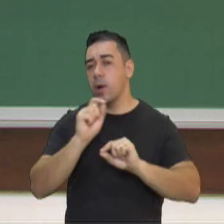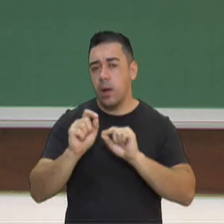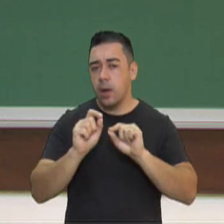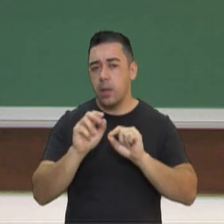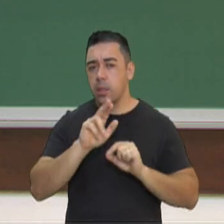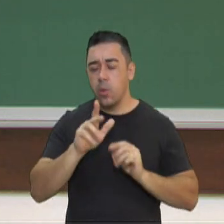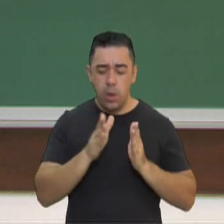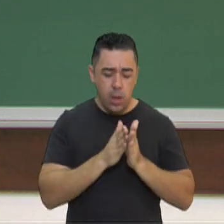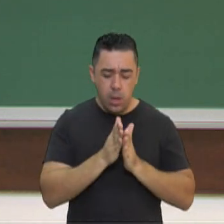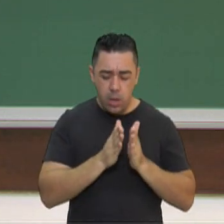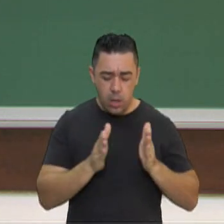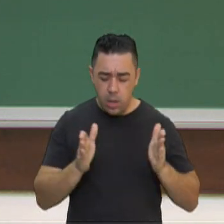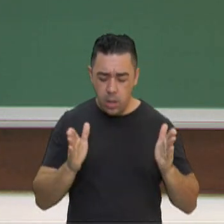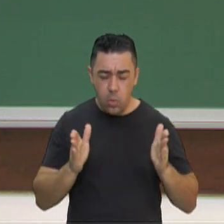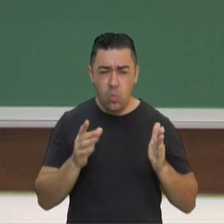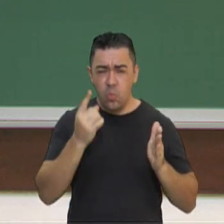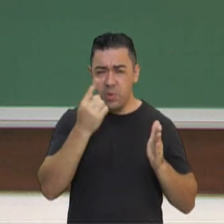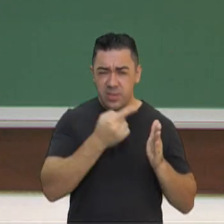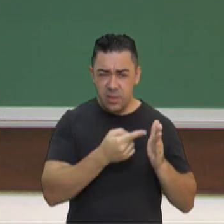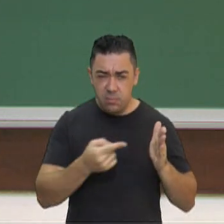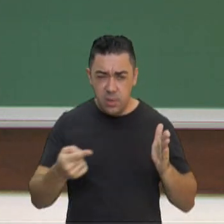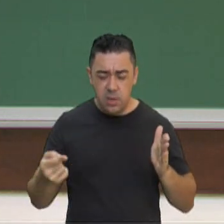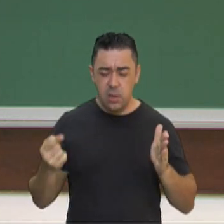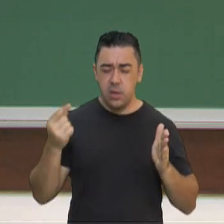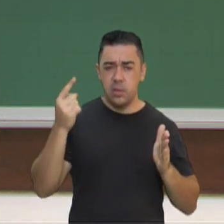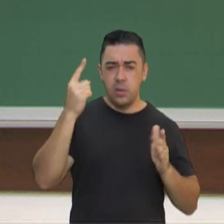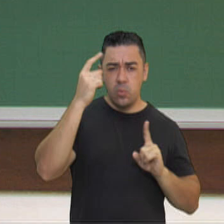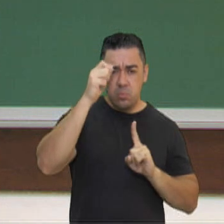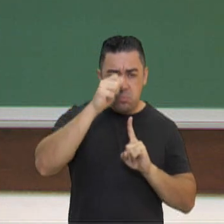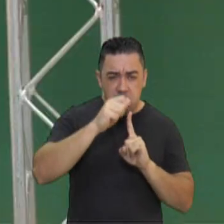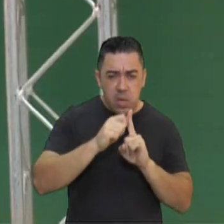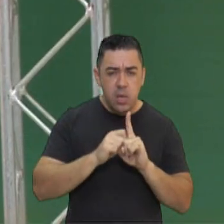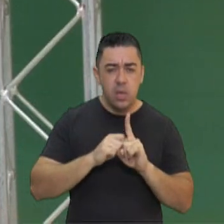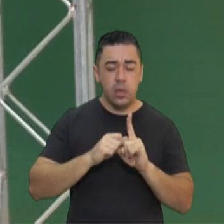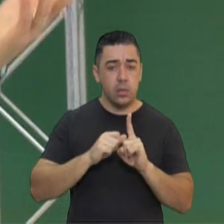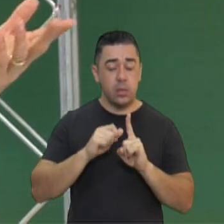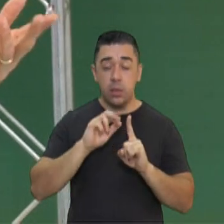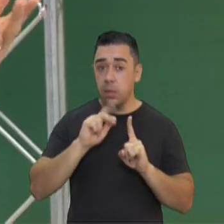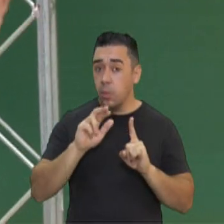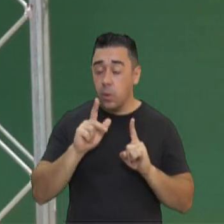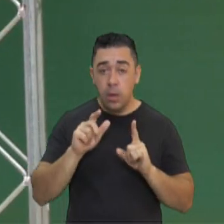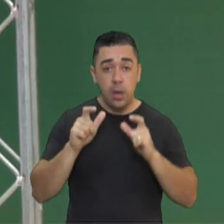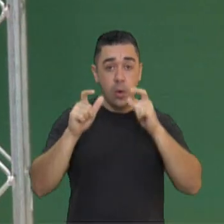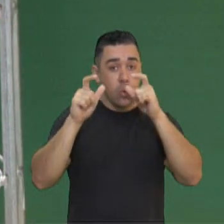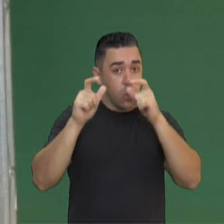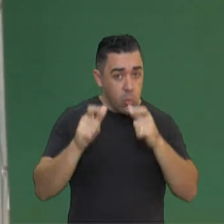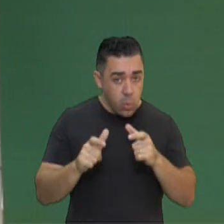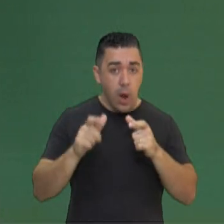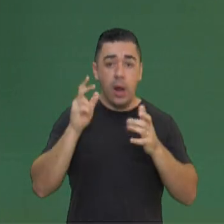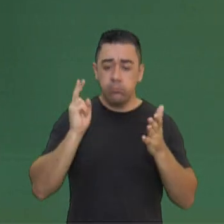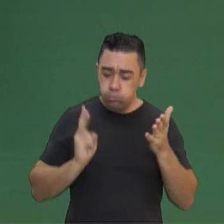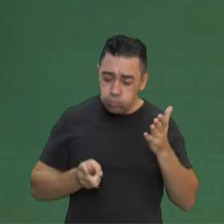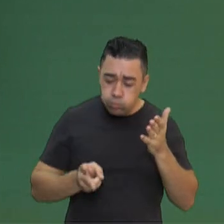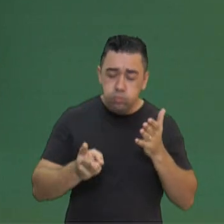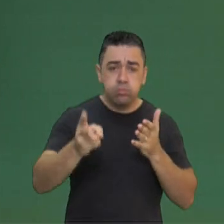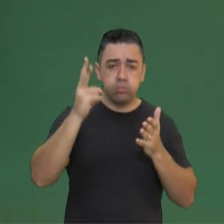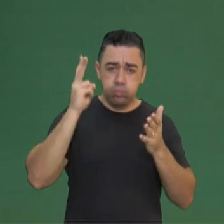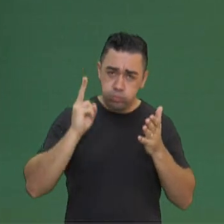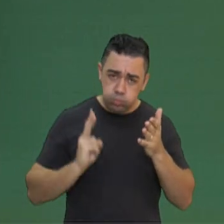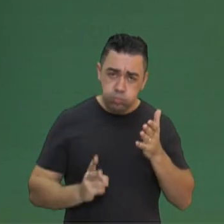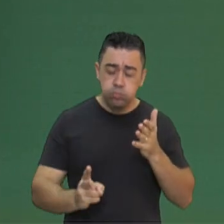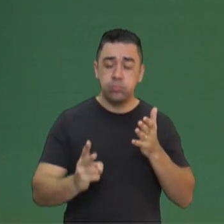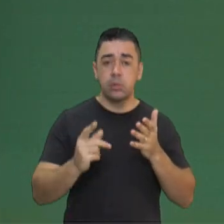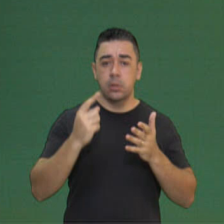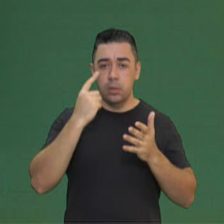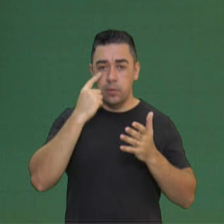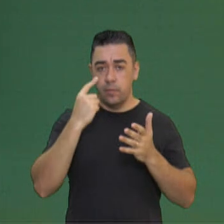período curto, de uma semana, de um mês. Nós estamos falando daquela região, ao longo do tempo. Então, para analisar